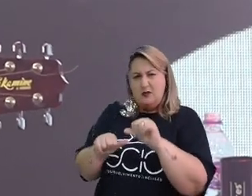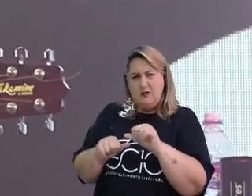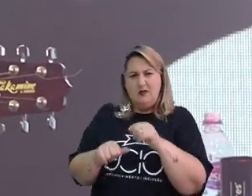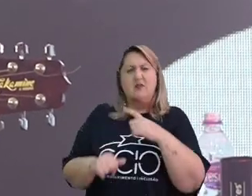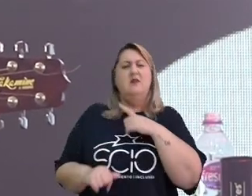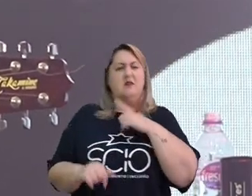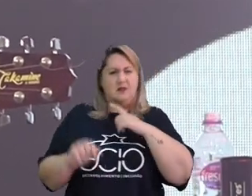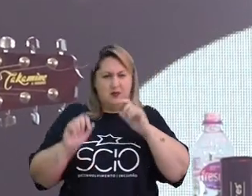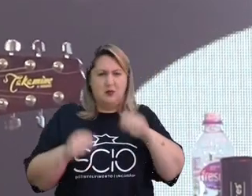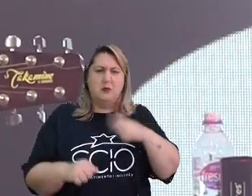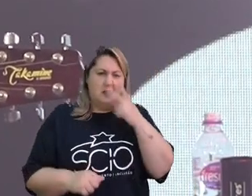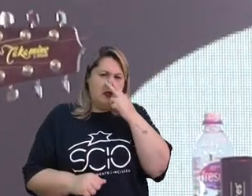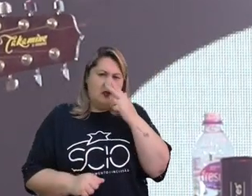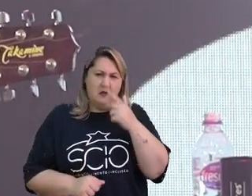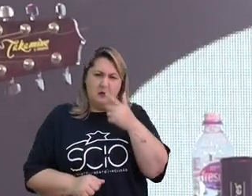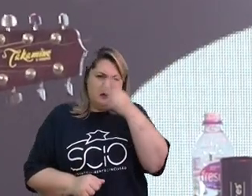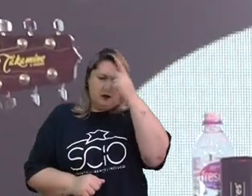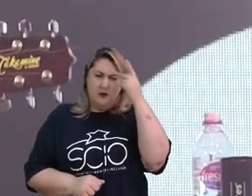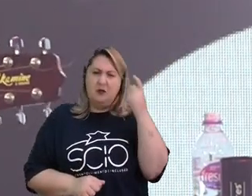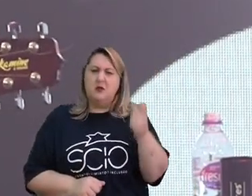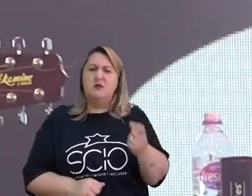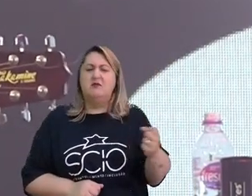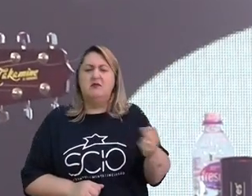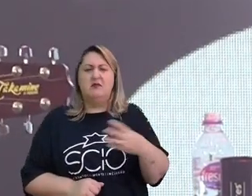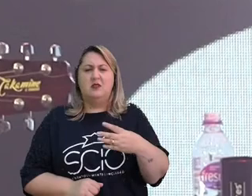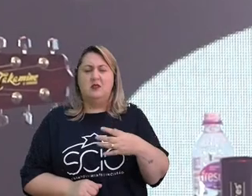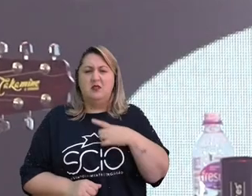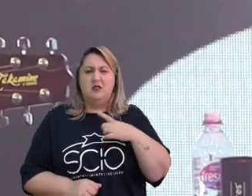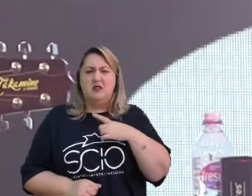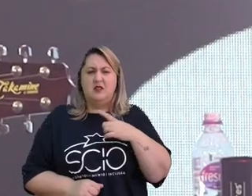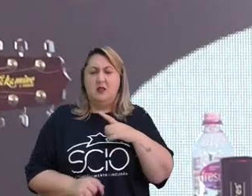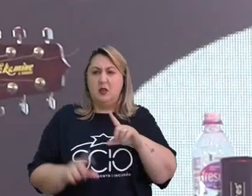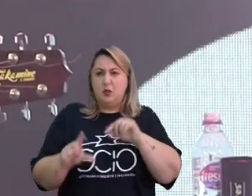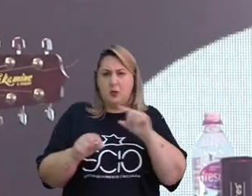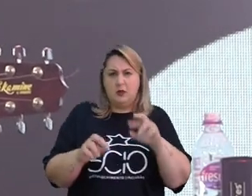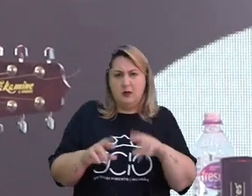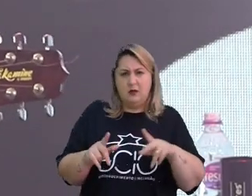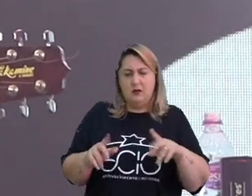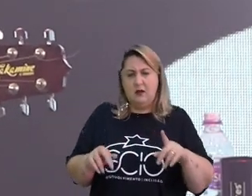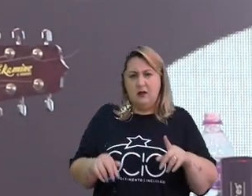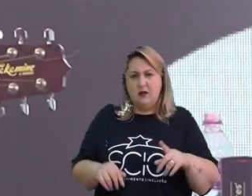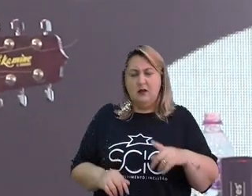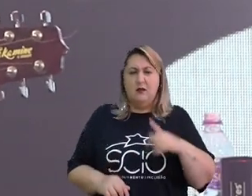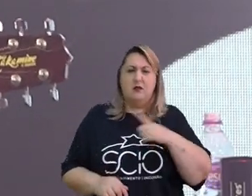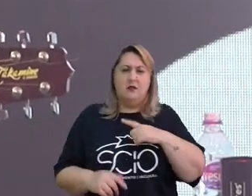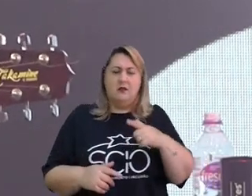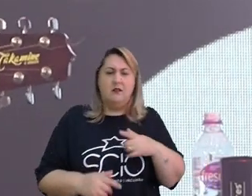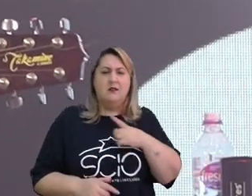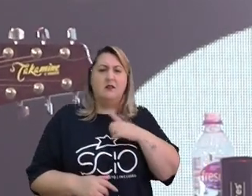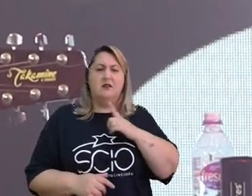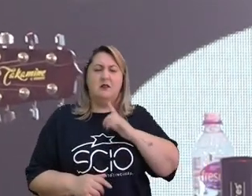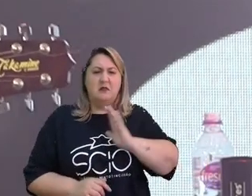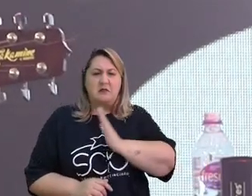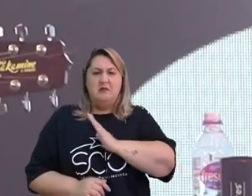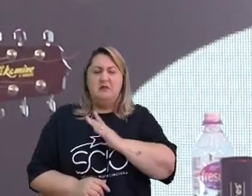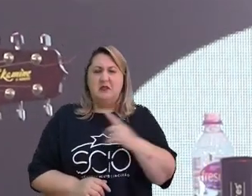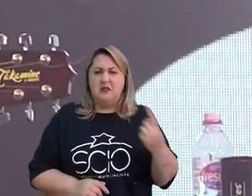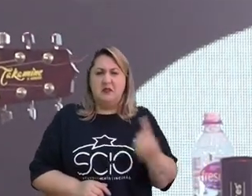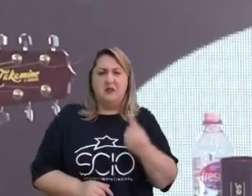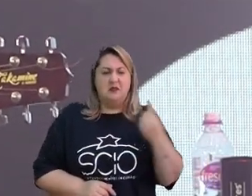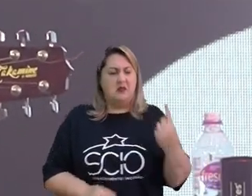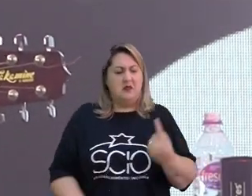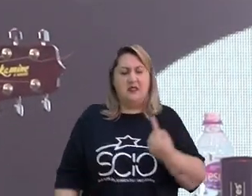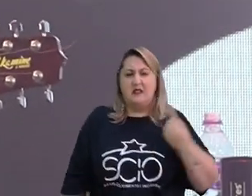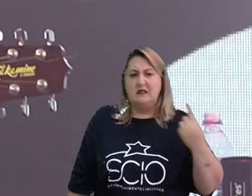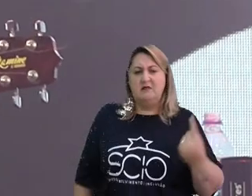ver que é outra pessoa. Um abraço muito seletivo, um olhar apurado. Seu coração de boa, tá sem